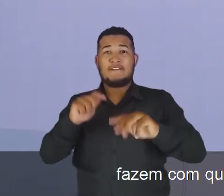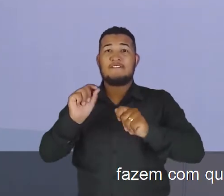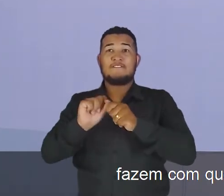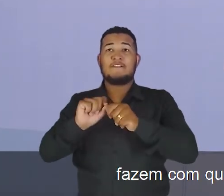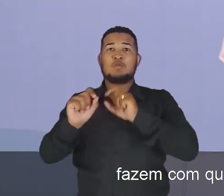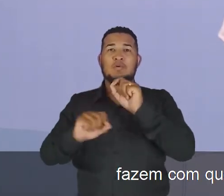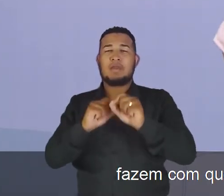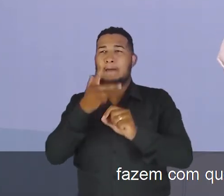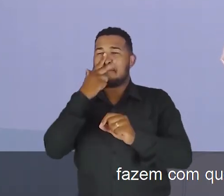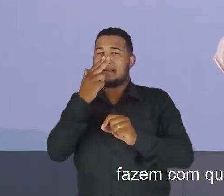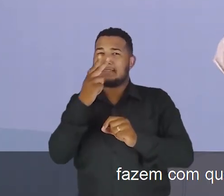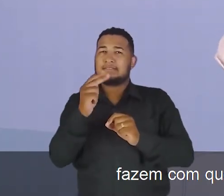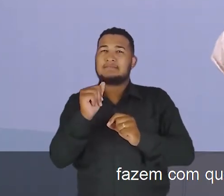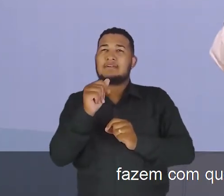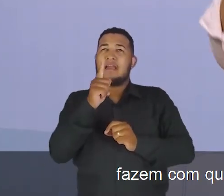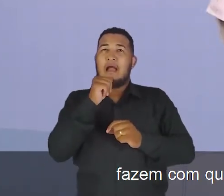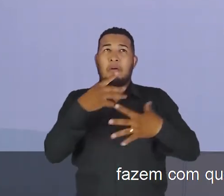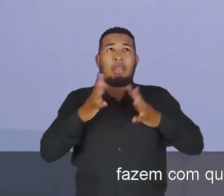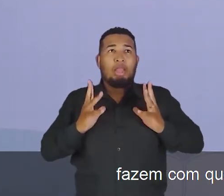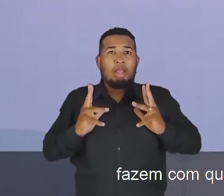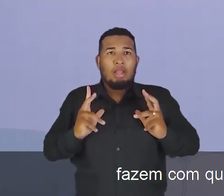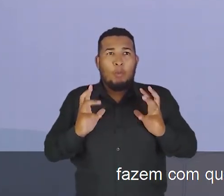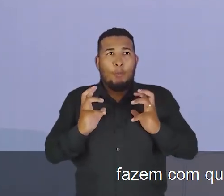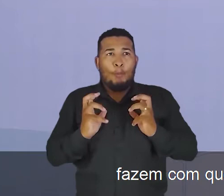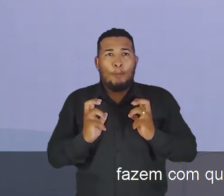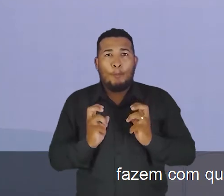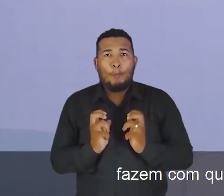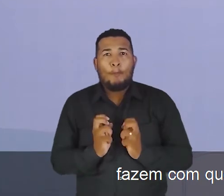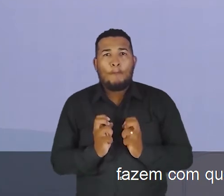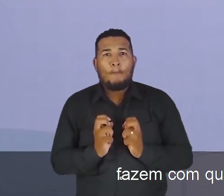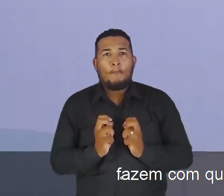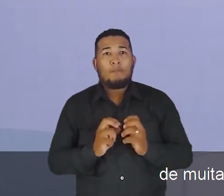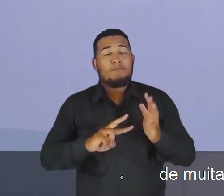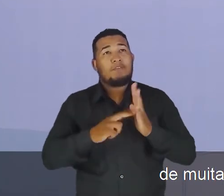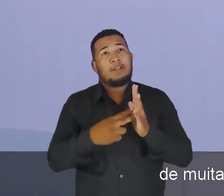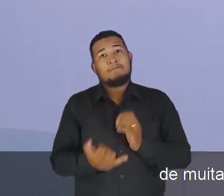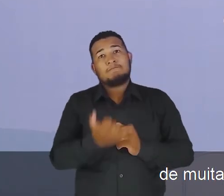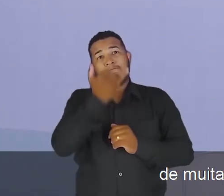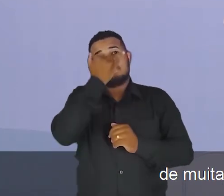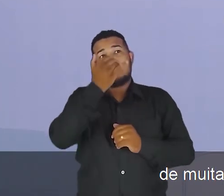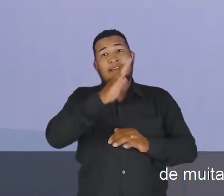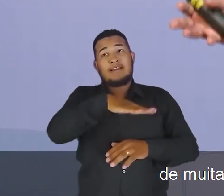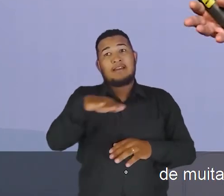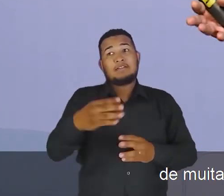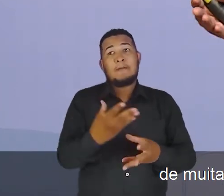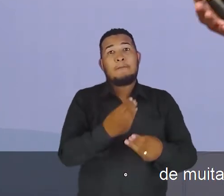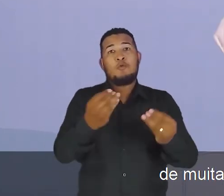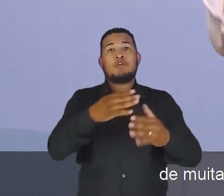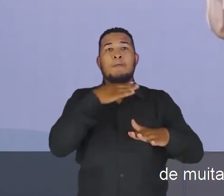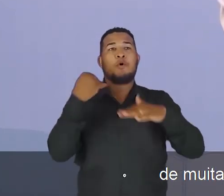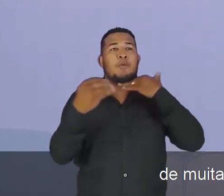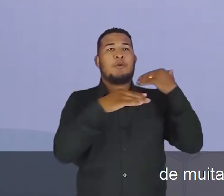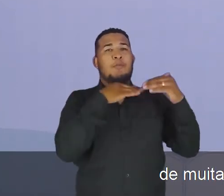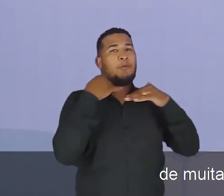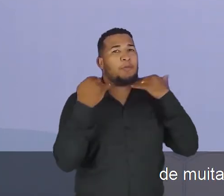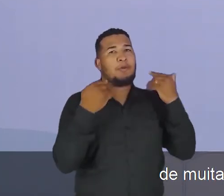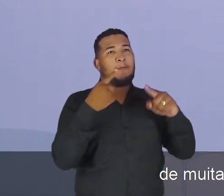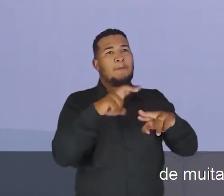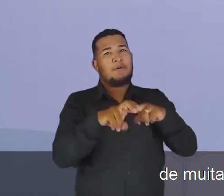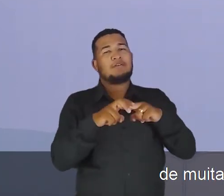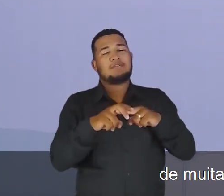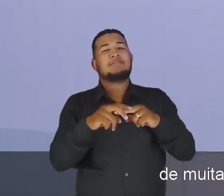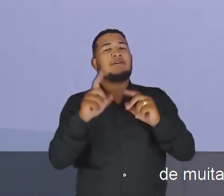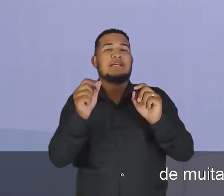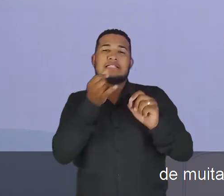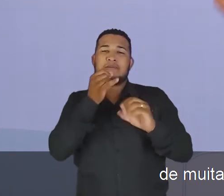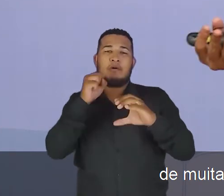com que você desidrate bastante. E é essa desidratação que leva à morte de muitas crianças que não têm acesso à